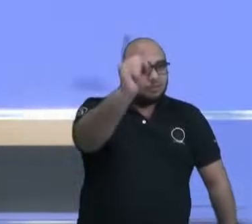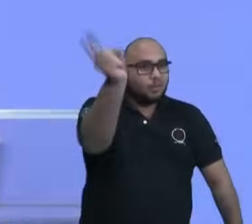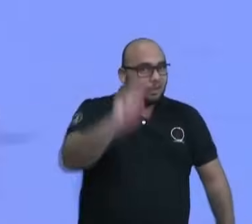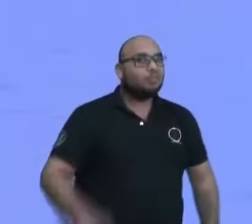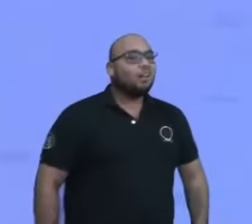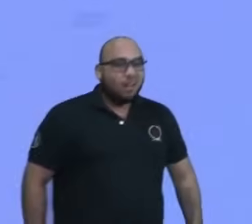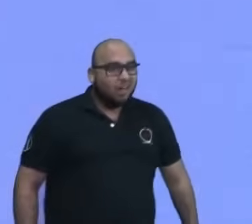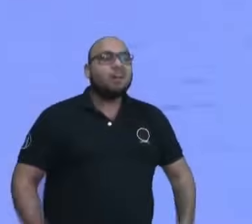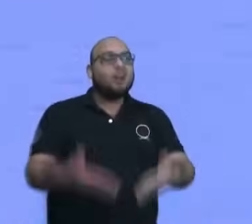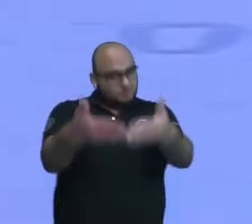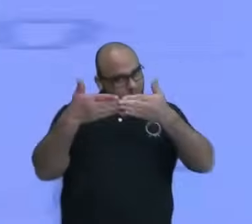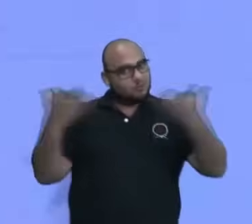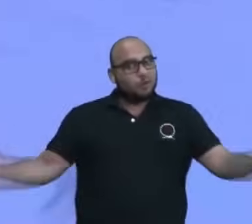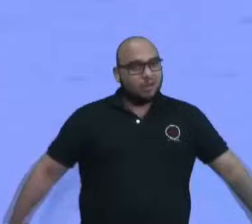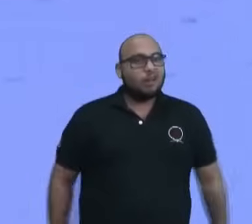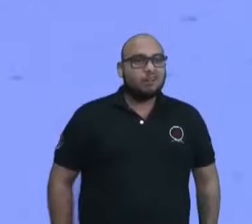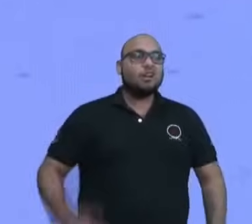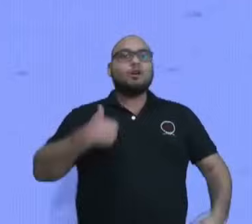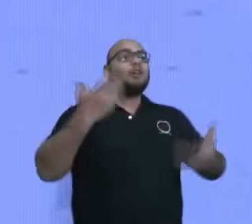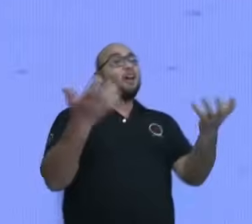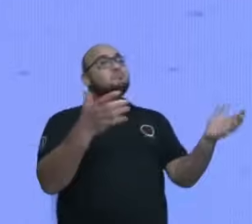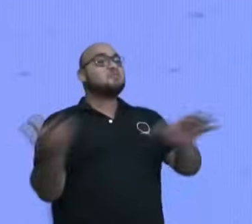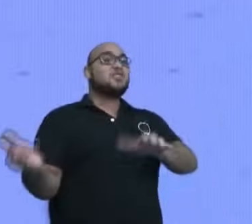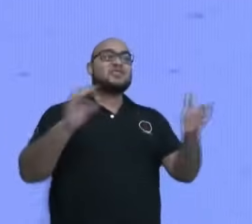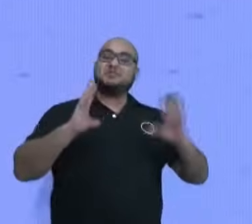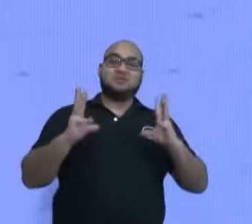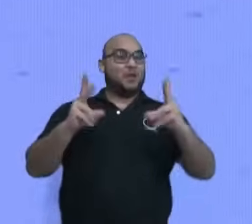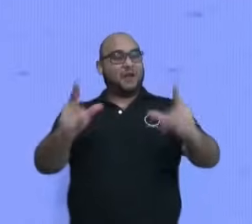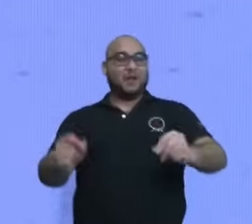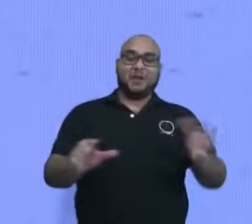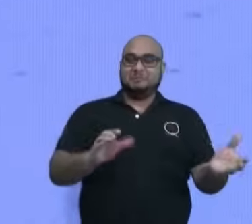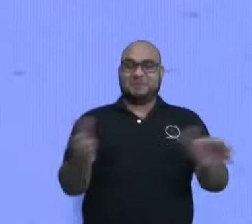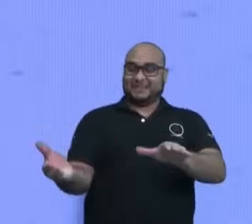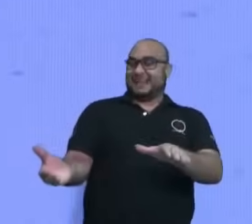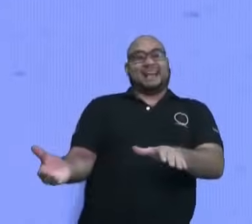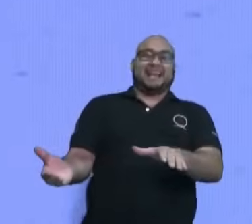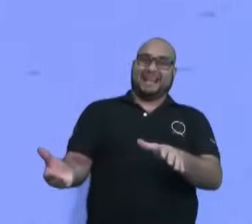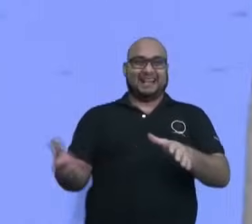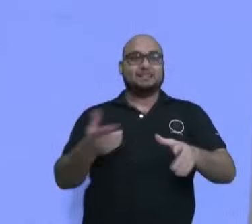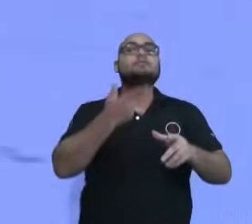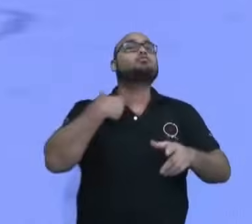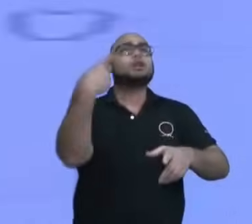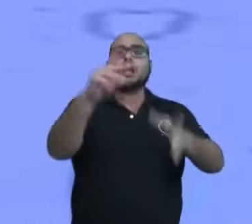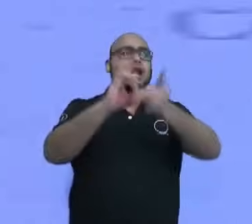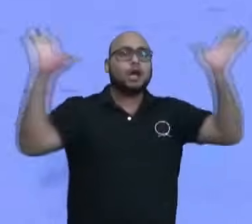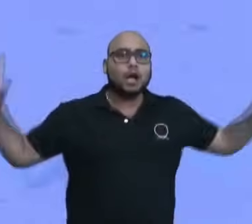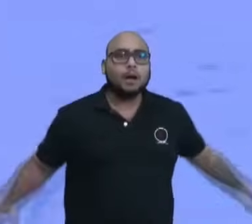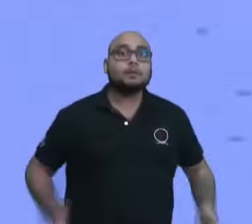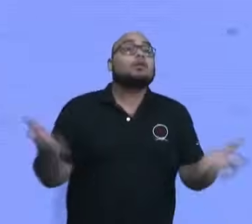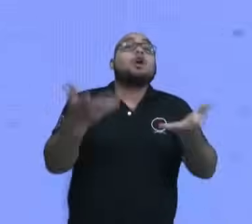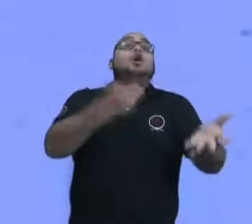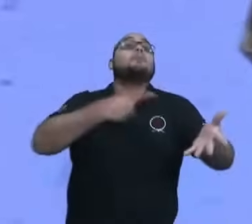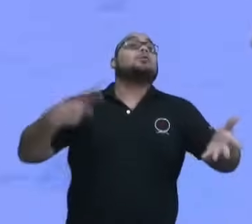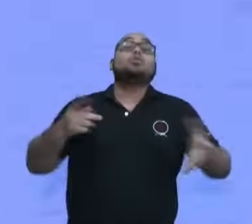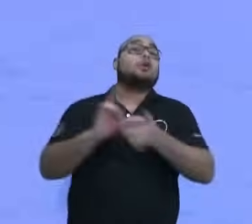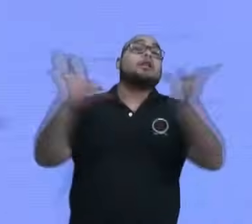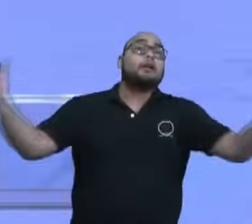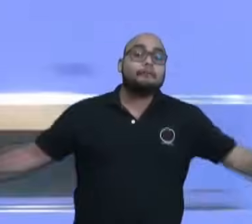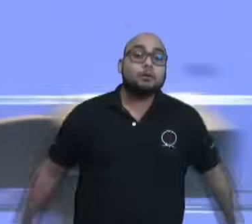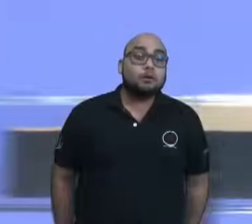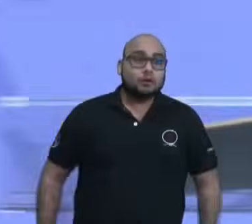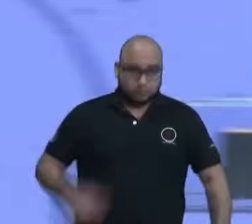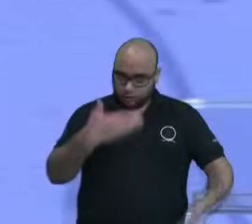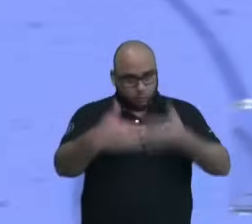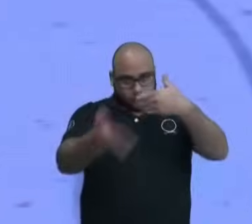essa vamos fazer um batismo todo mundo vai batizar quem delegou essa autoridade Qual é o pastor não todo mundo batiza todo mundo